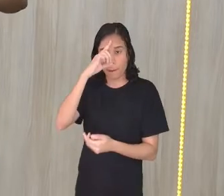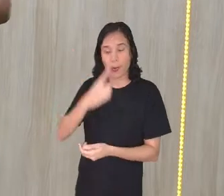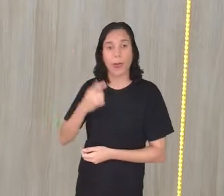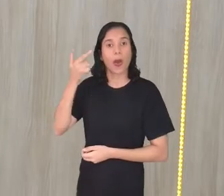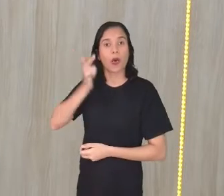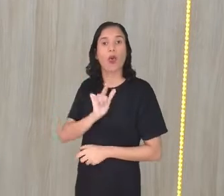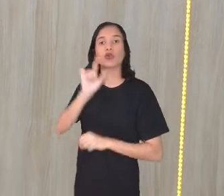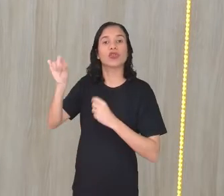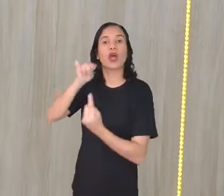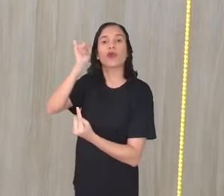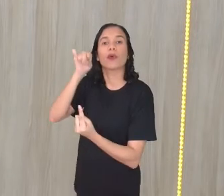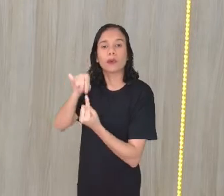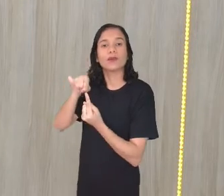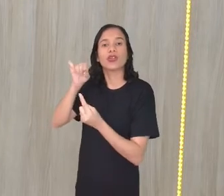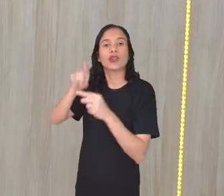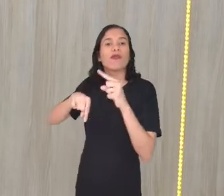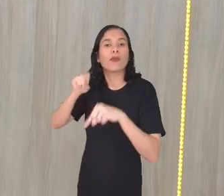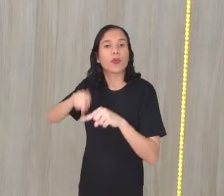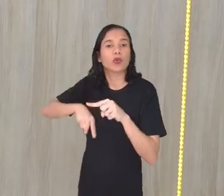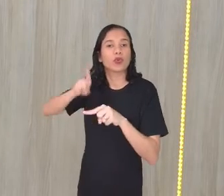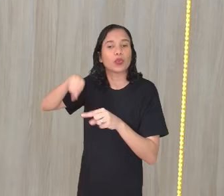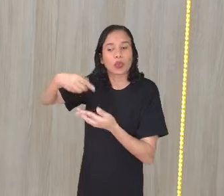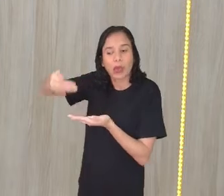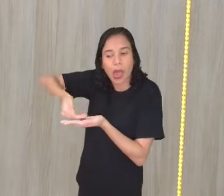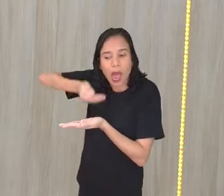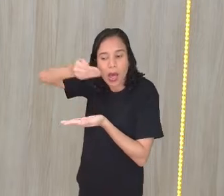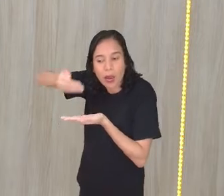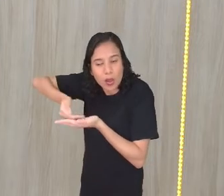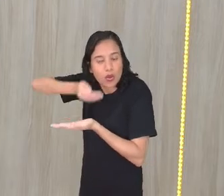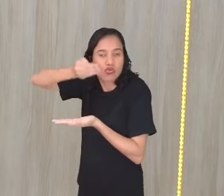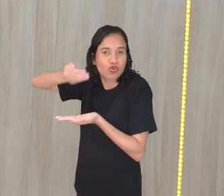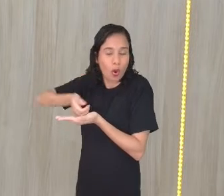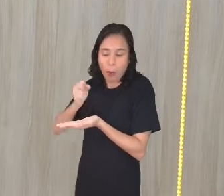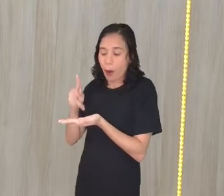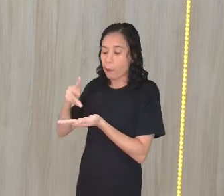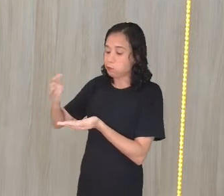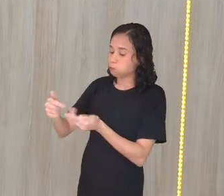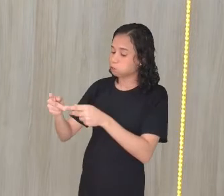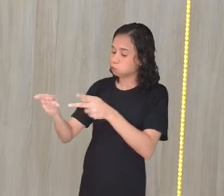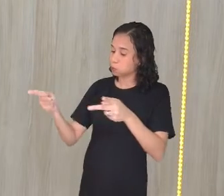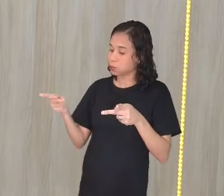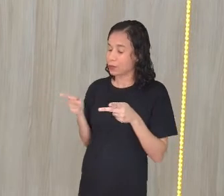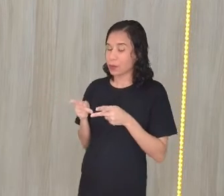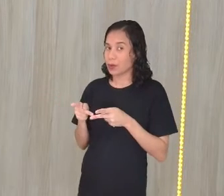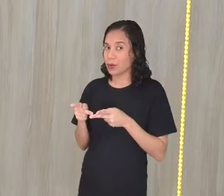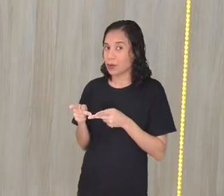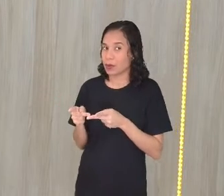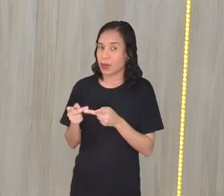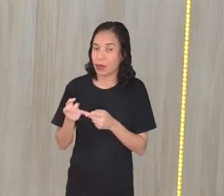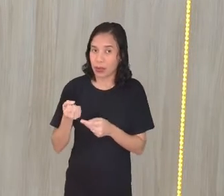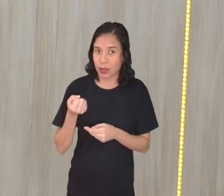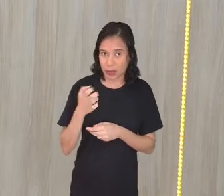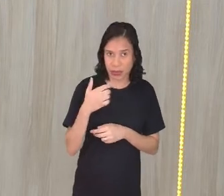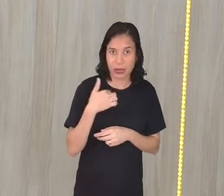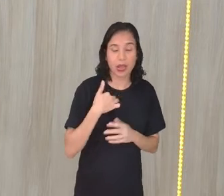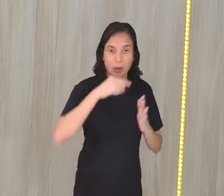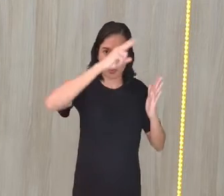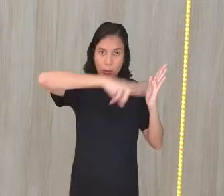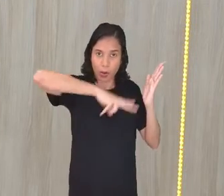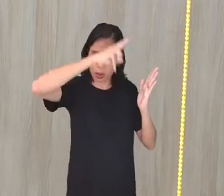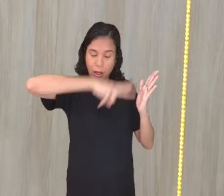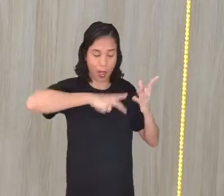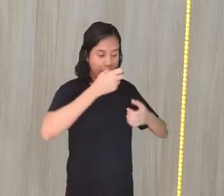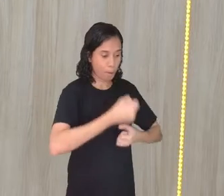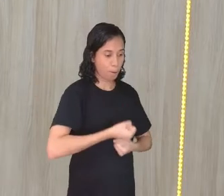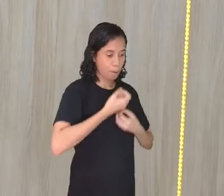vou conseguir chegar a um resultado objetivo, que é a minha sopa pronta. Se eu fizer a leitura